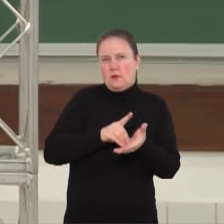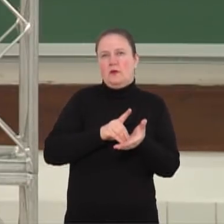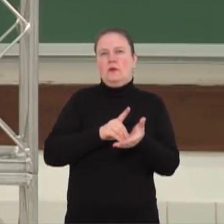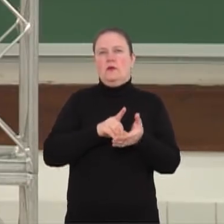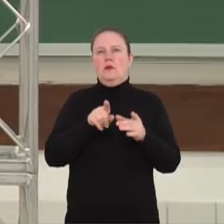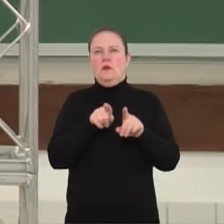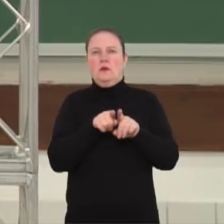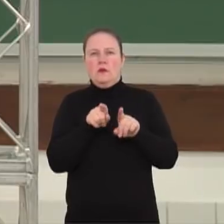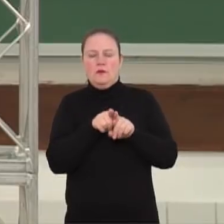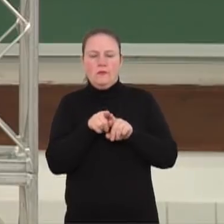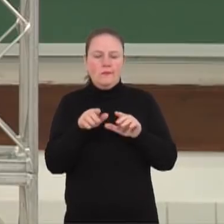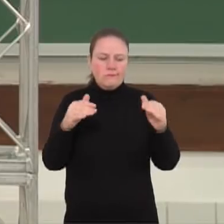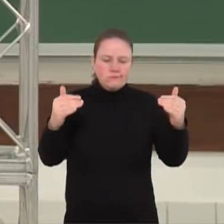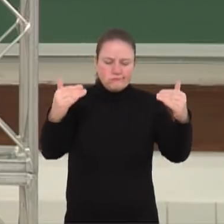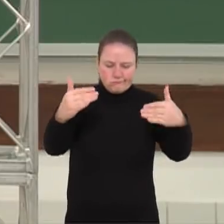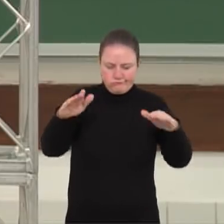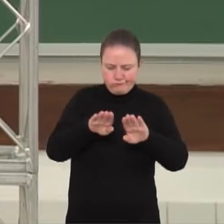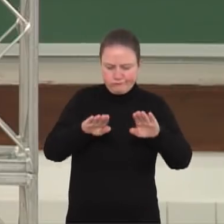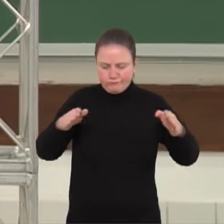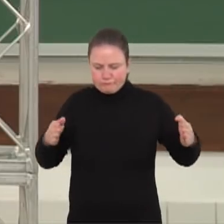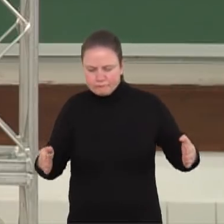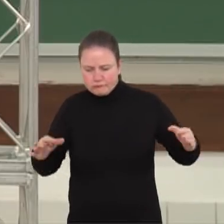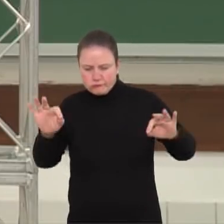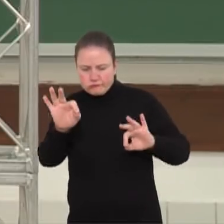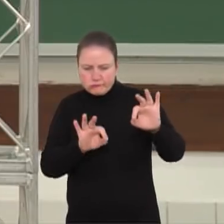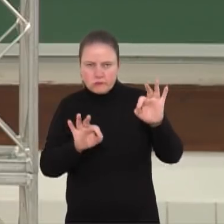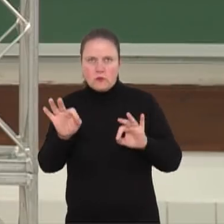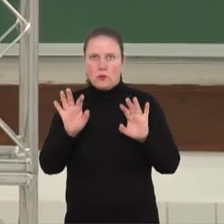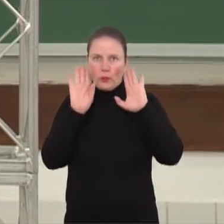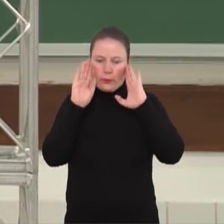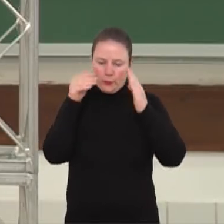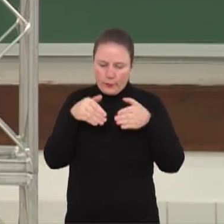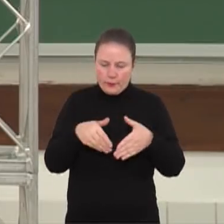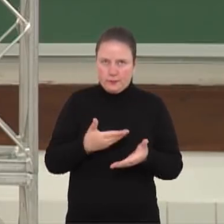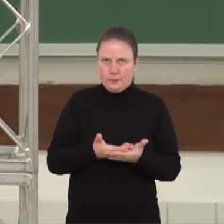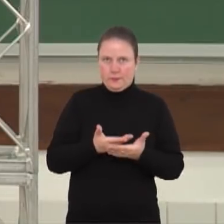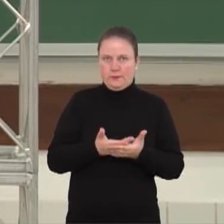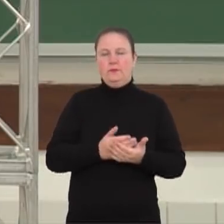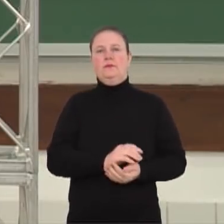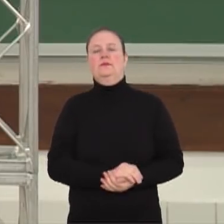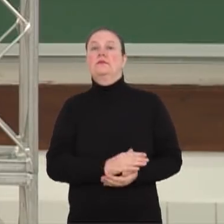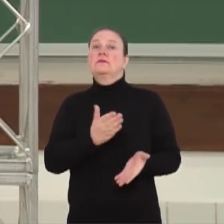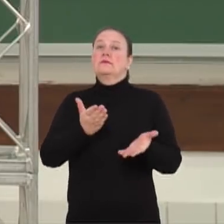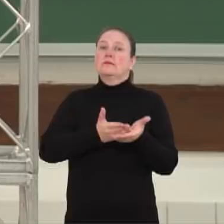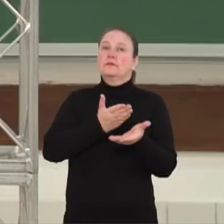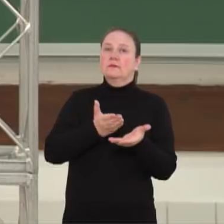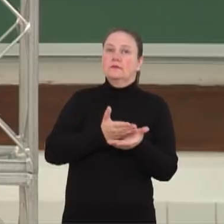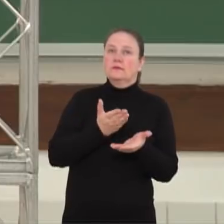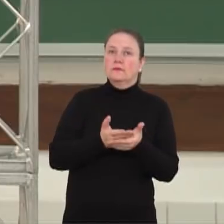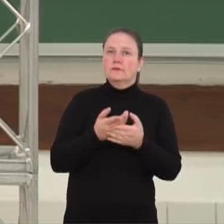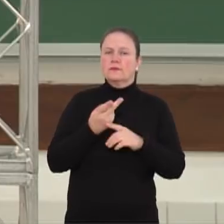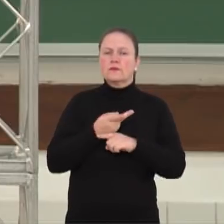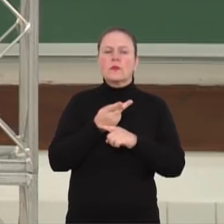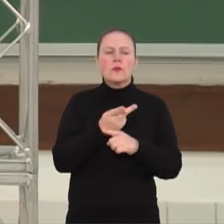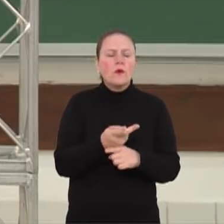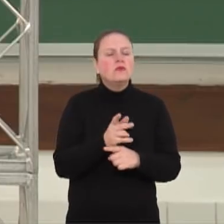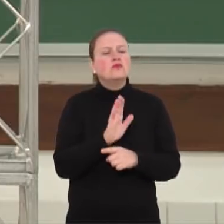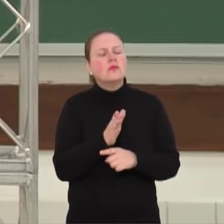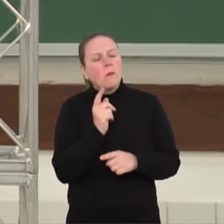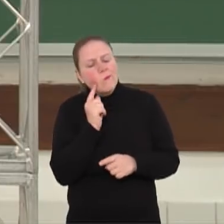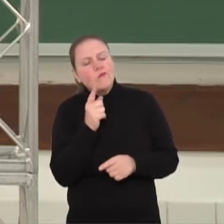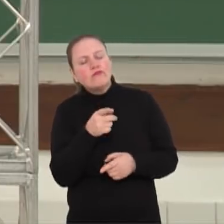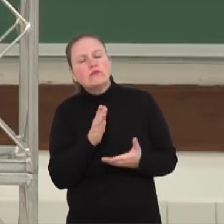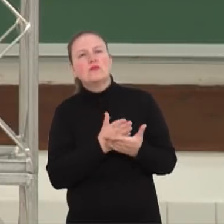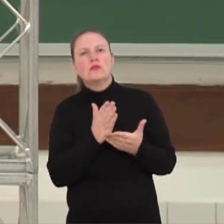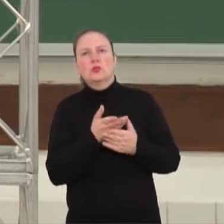materialzinho, organiza o teu espaço para a gente se concentrar na nossa aula. Então, vamos lá. Pega o seu caderno, procura usar aquele que você já está